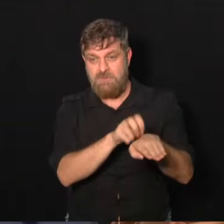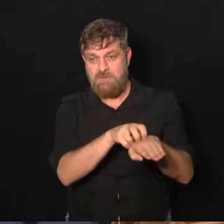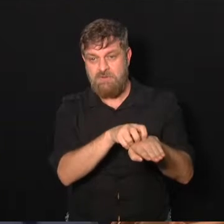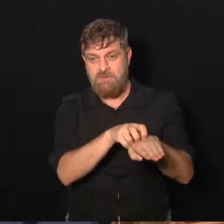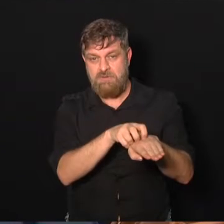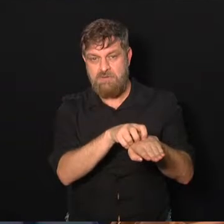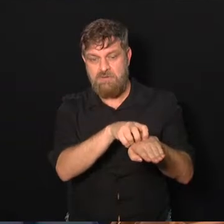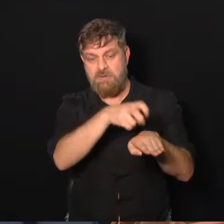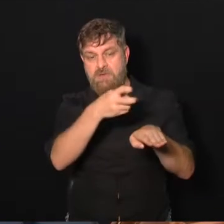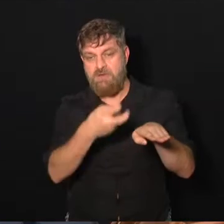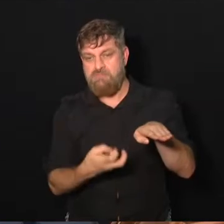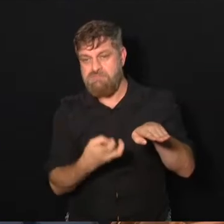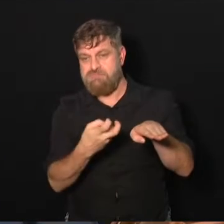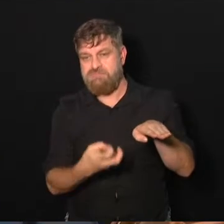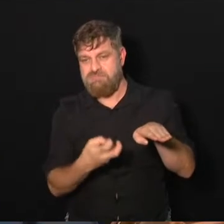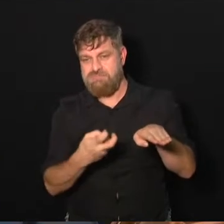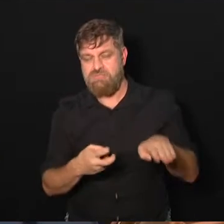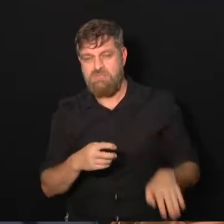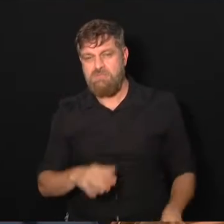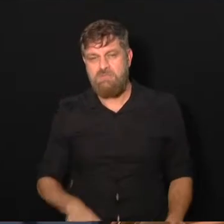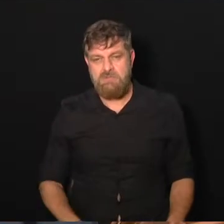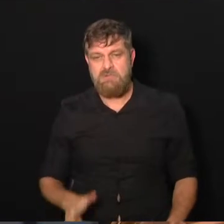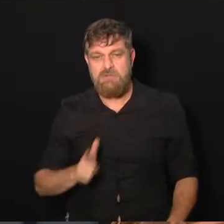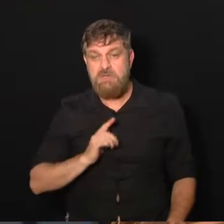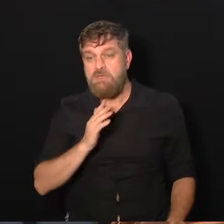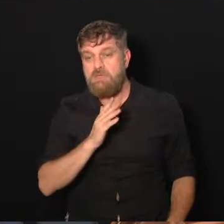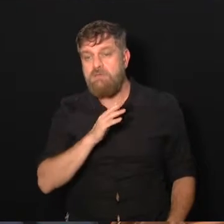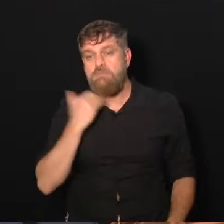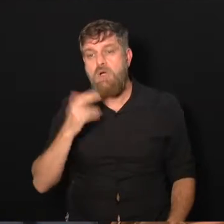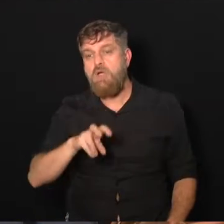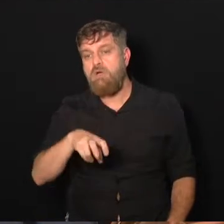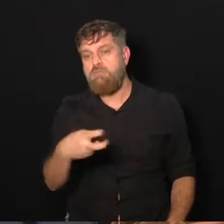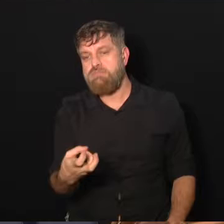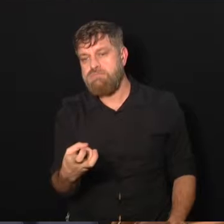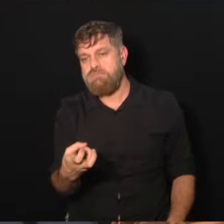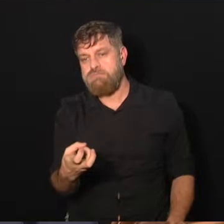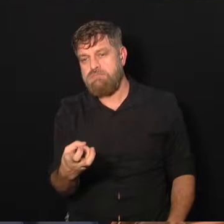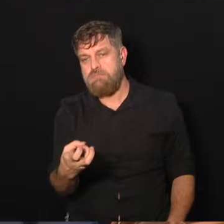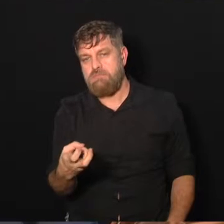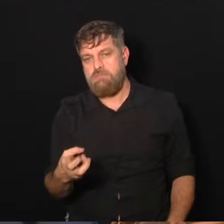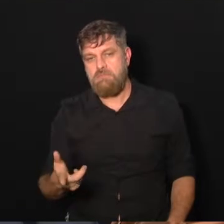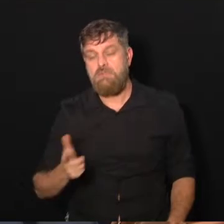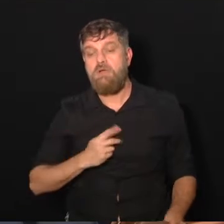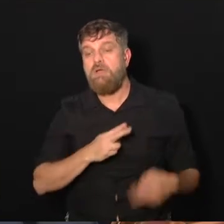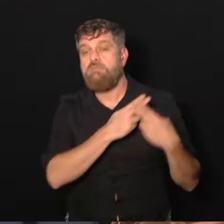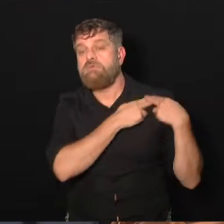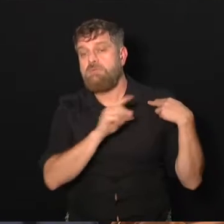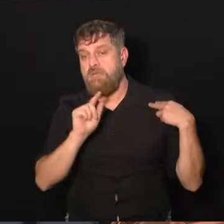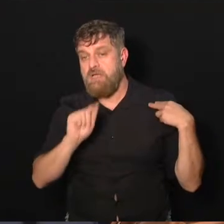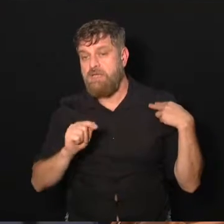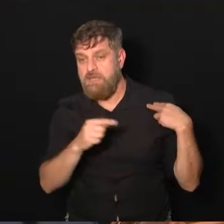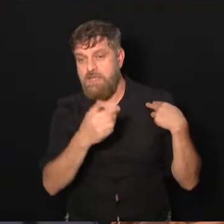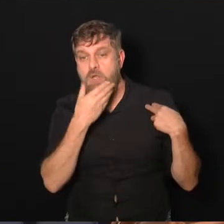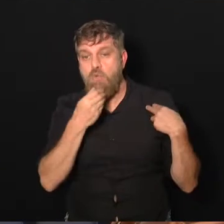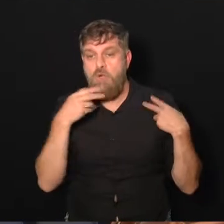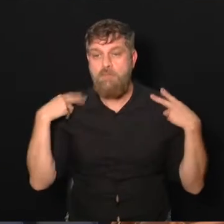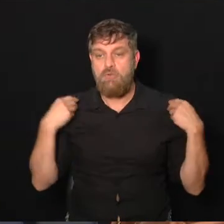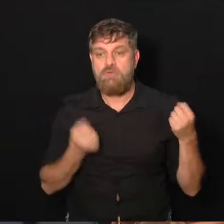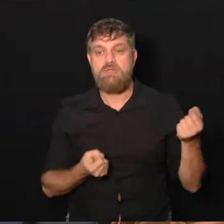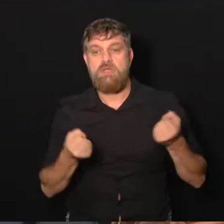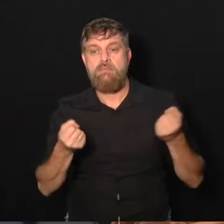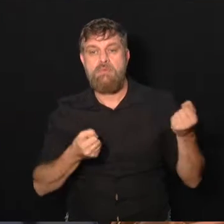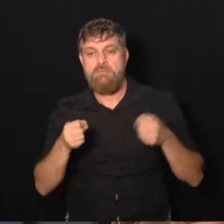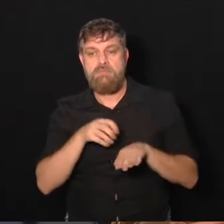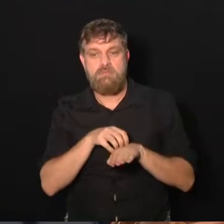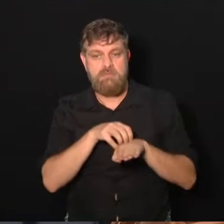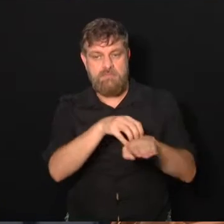sofreu traumatismo craniano e veio a falecer. E aí a responsabilidade de quem? De quem estava transportando, que sofreu um acidente. No